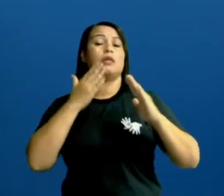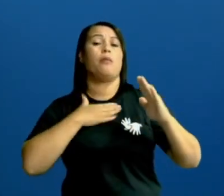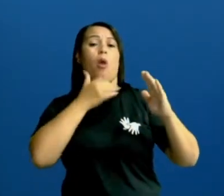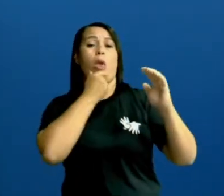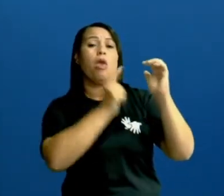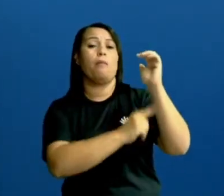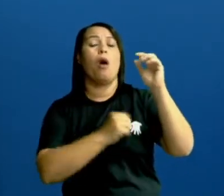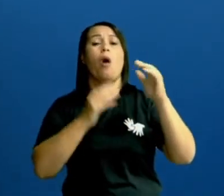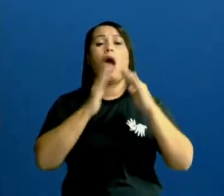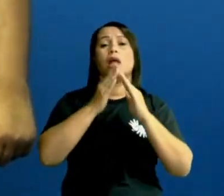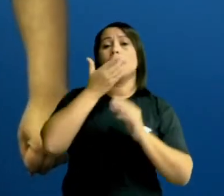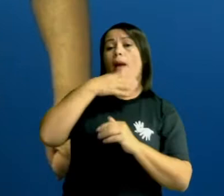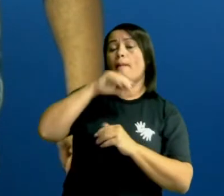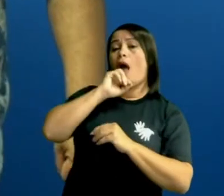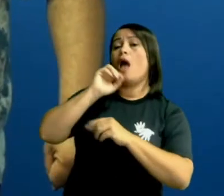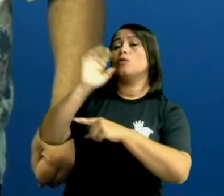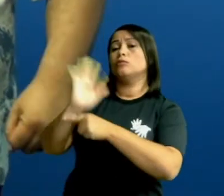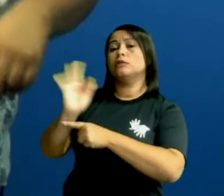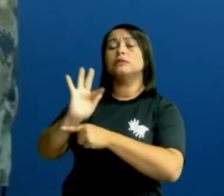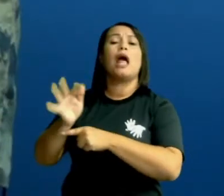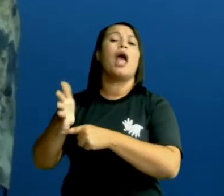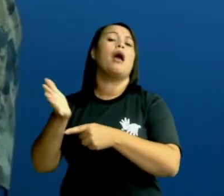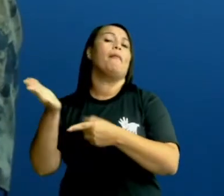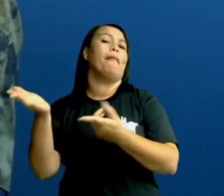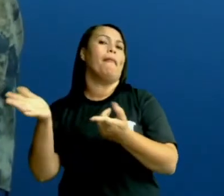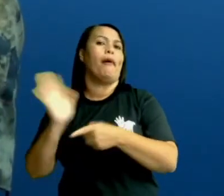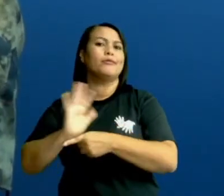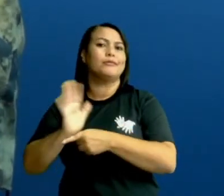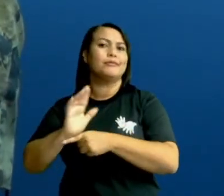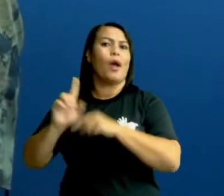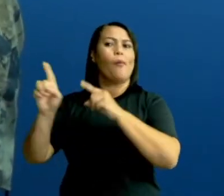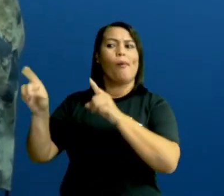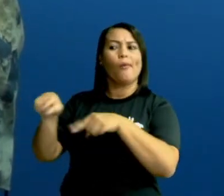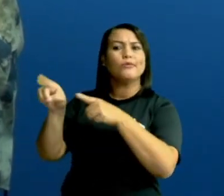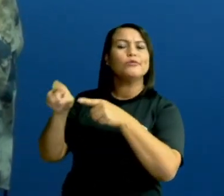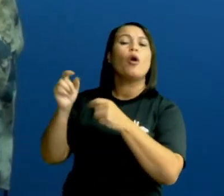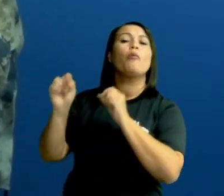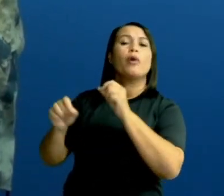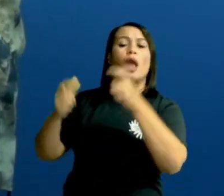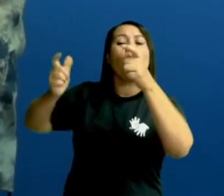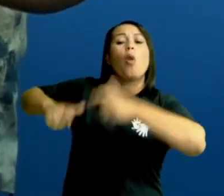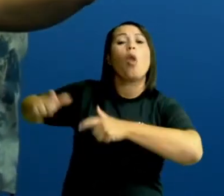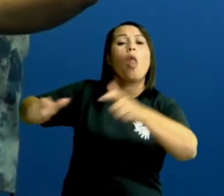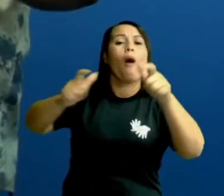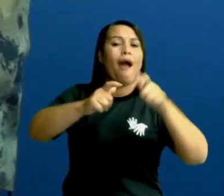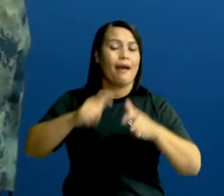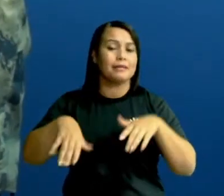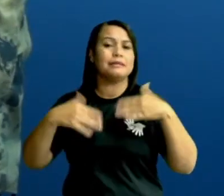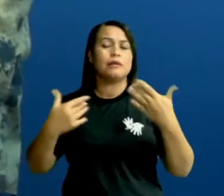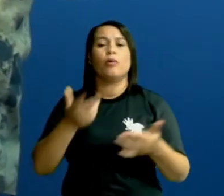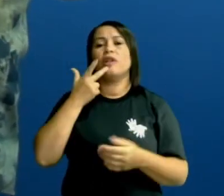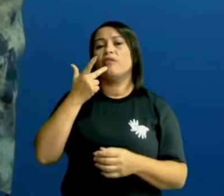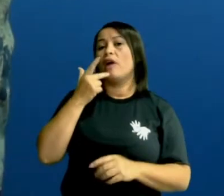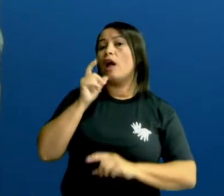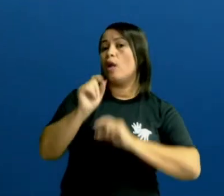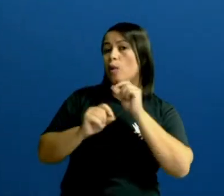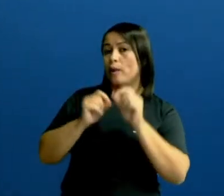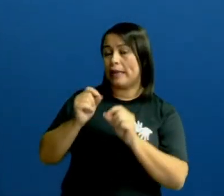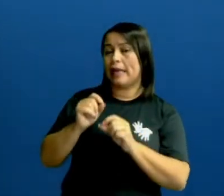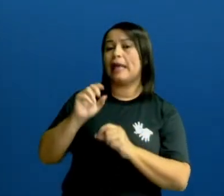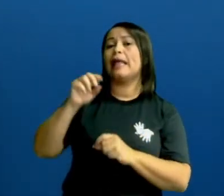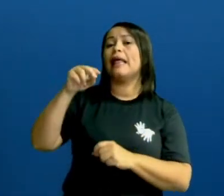na casa do meu pai, no cinema, no shopping, eu estou me referindo a locais, a lugares. Então, quando eu digo